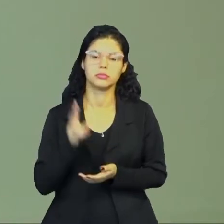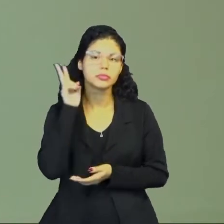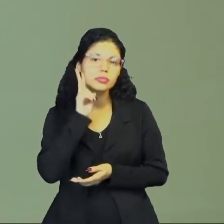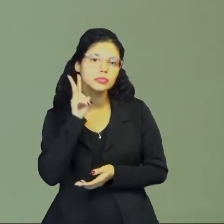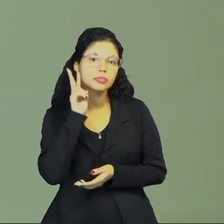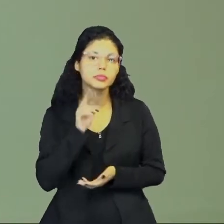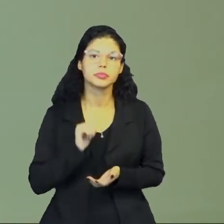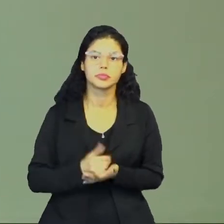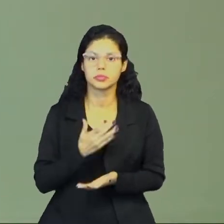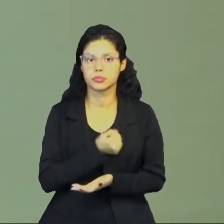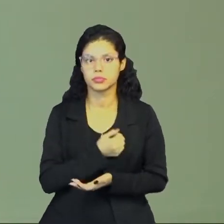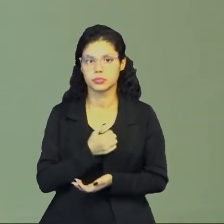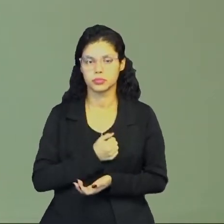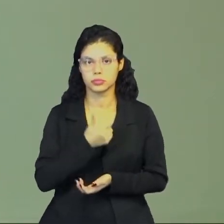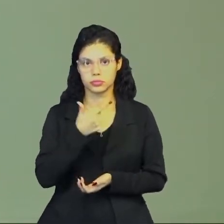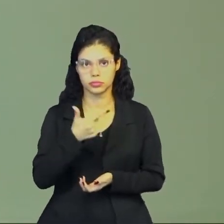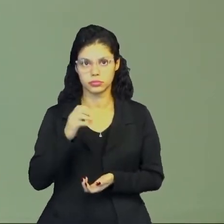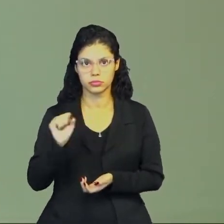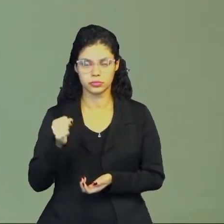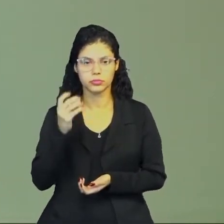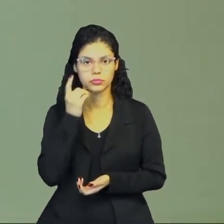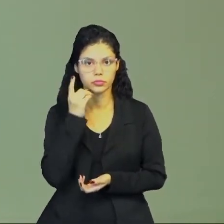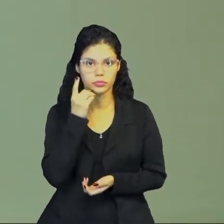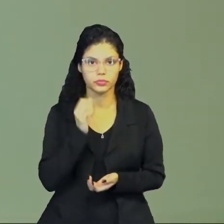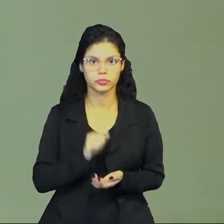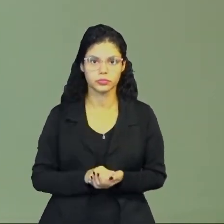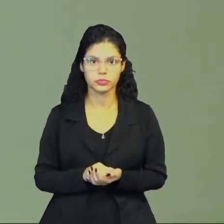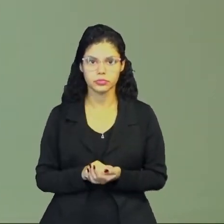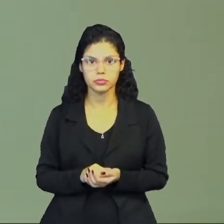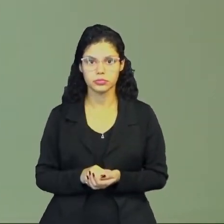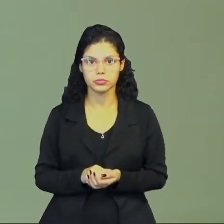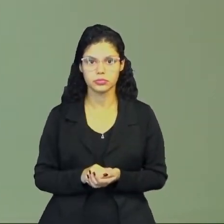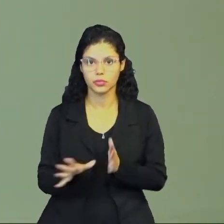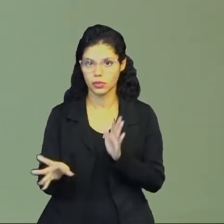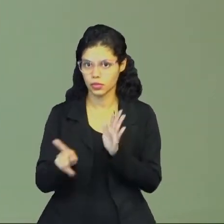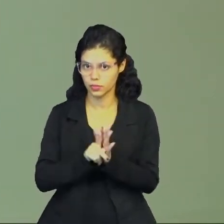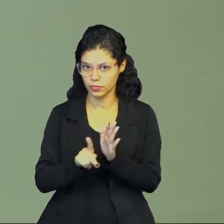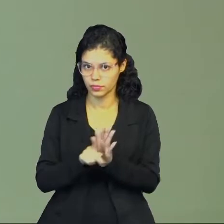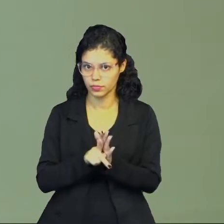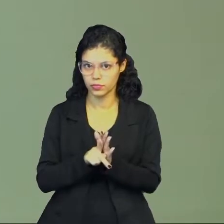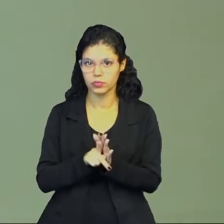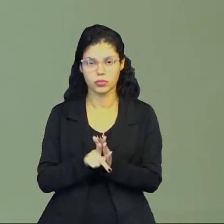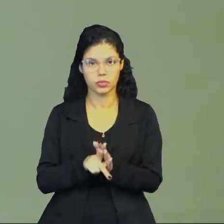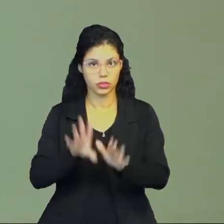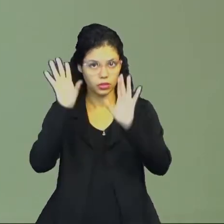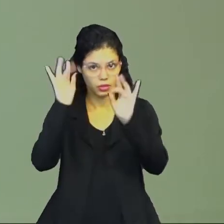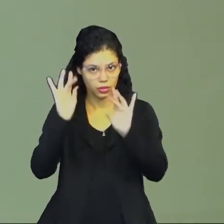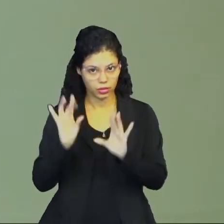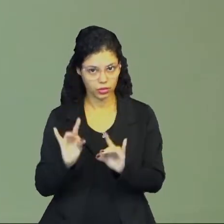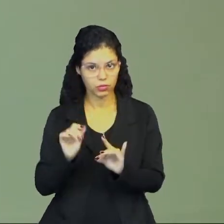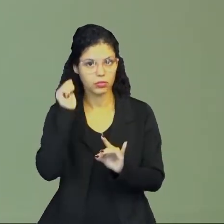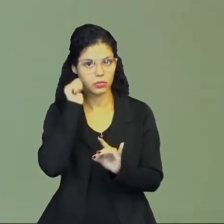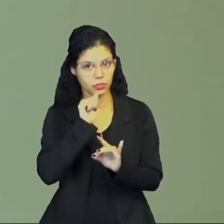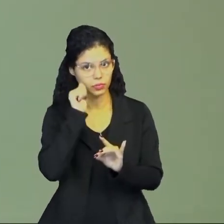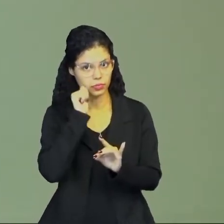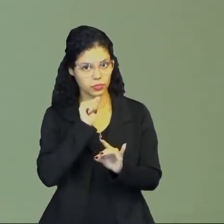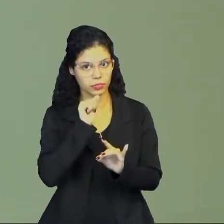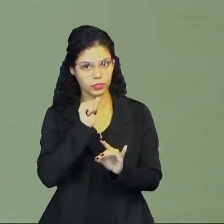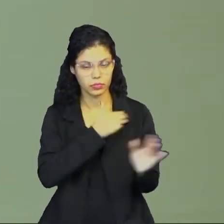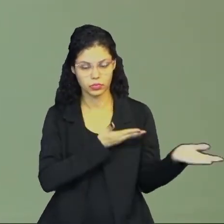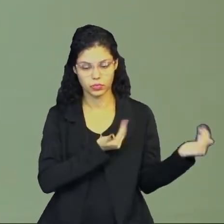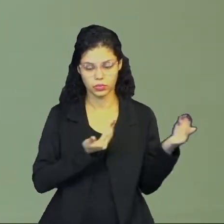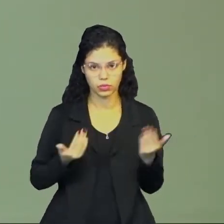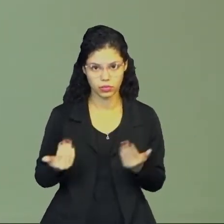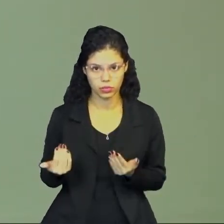esse número de 28 dias, ele não é um número fixo, porque cada mulher, cada